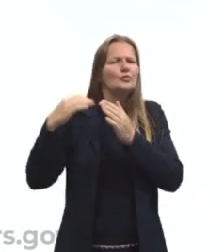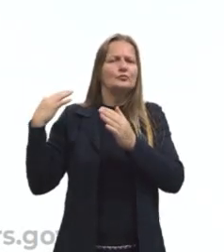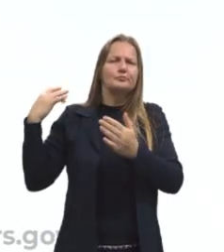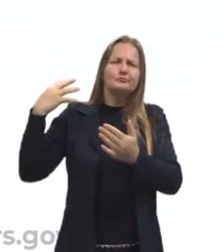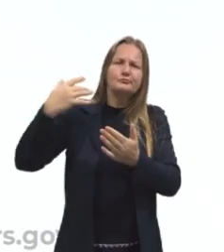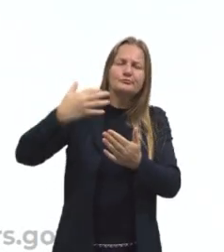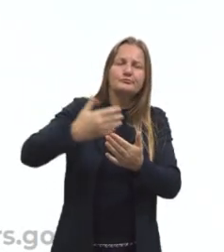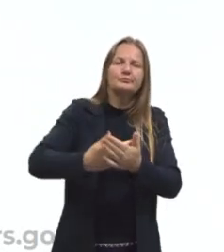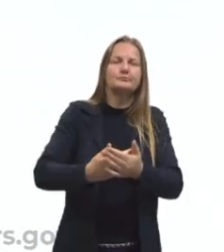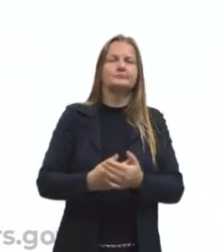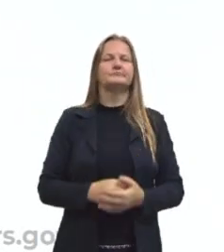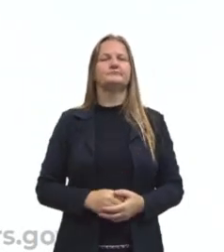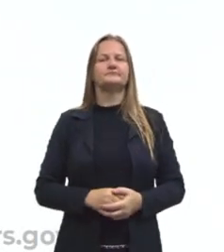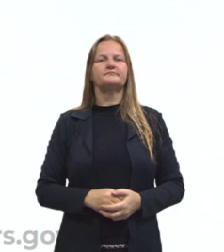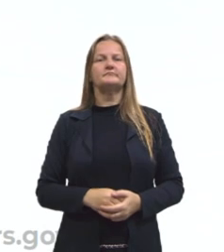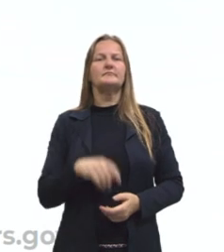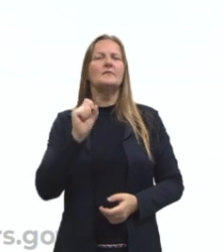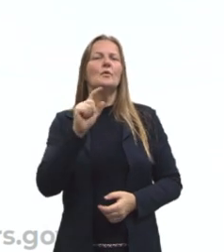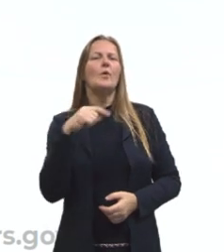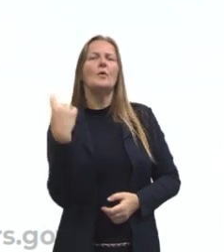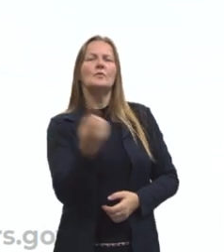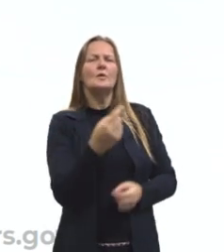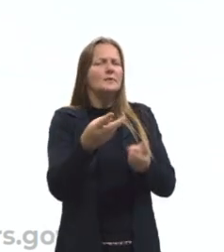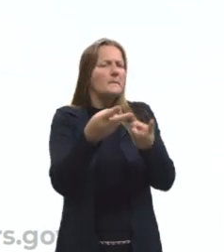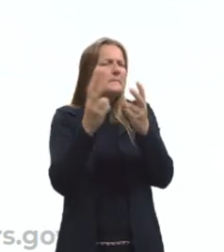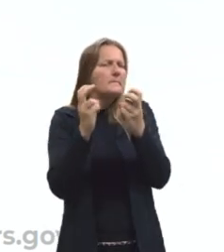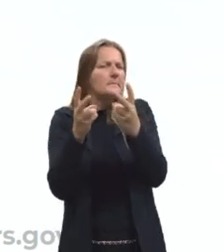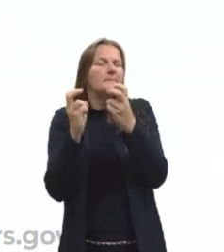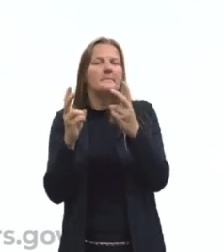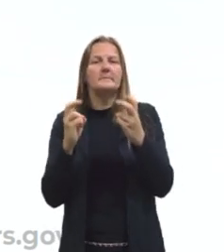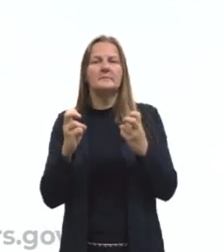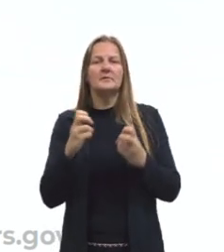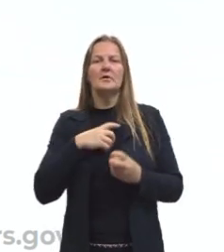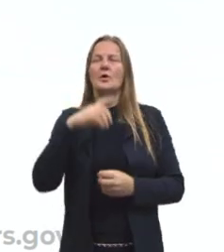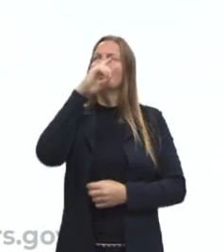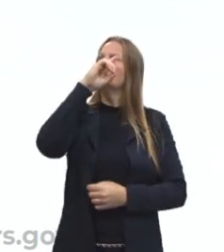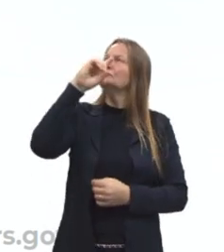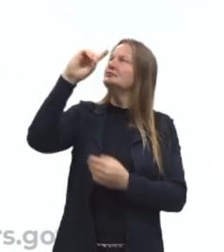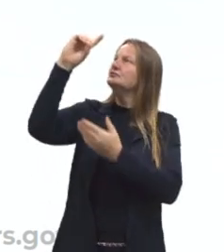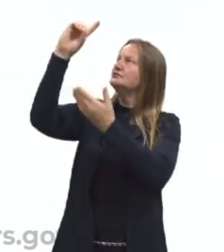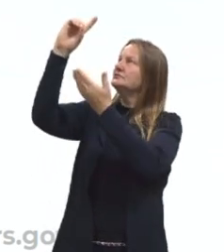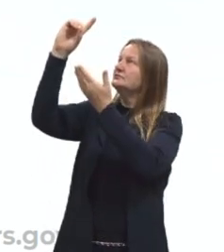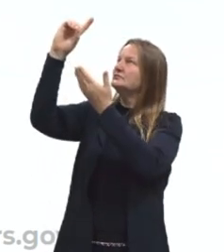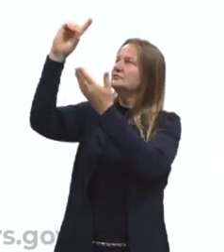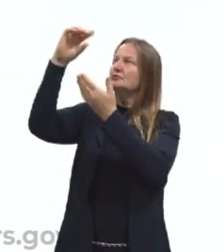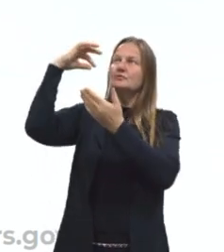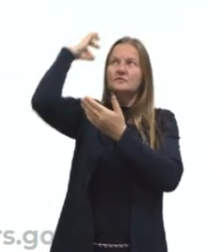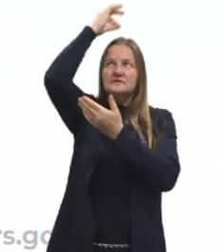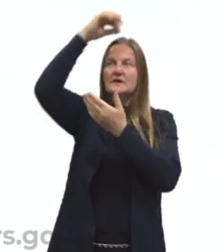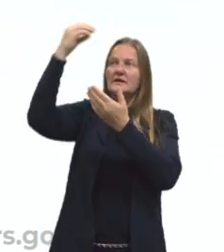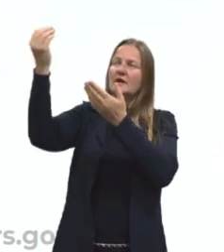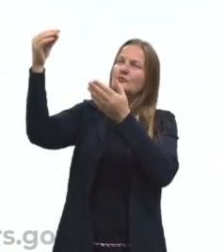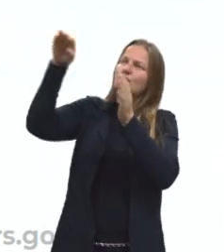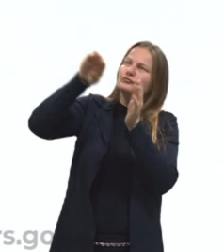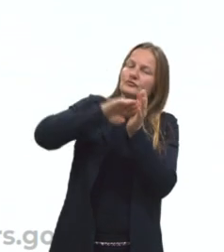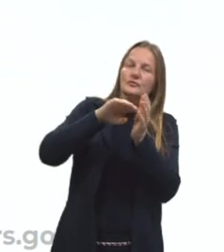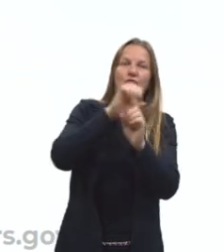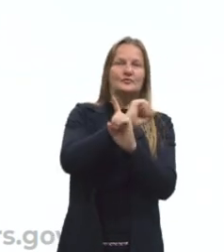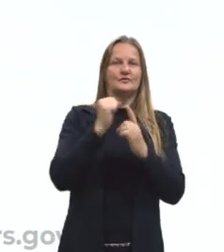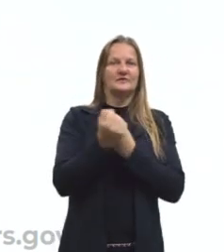história Qual a nossa percepção em relação ao Divino e ao sagrado nas sociedades contemporâneas